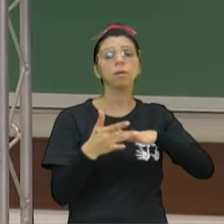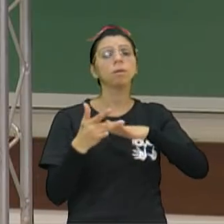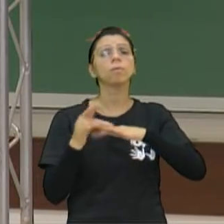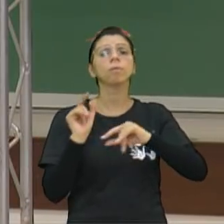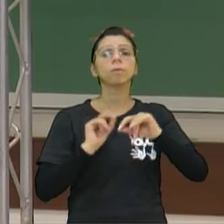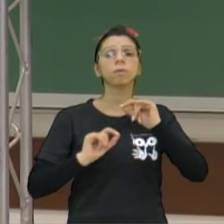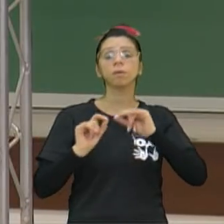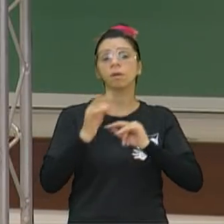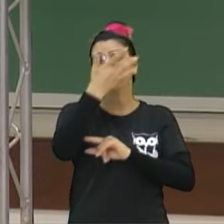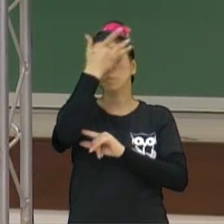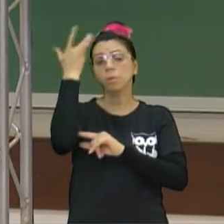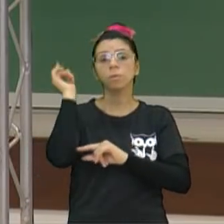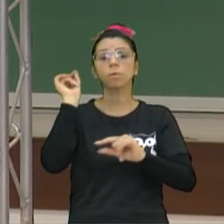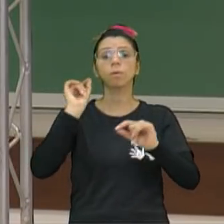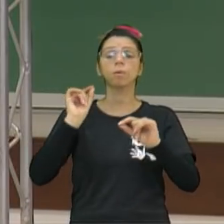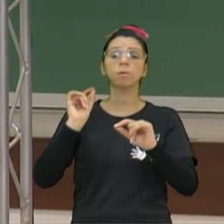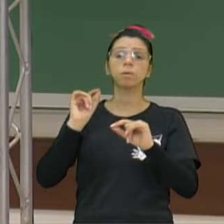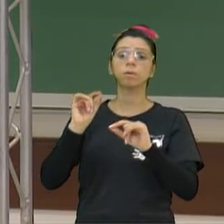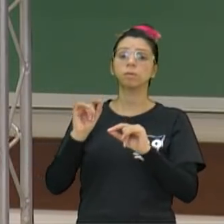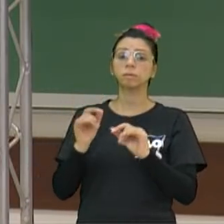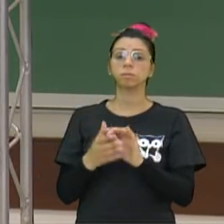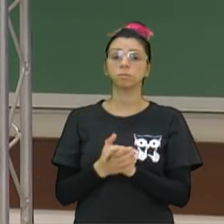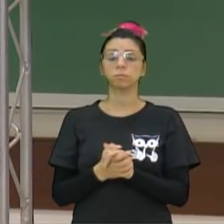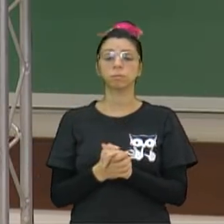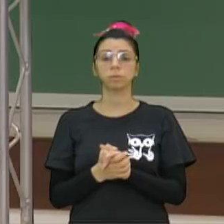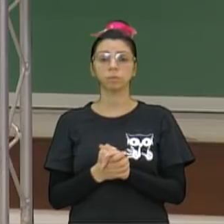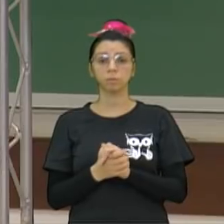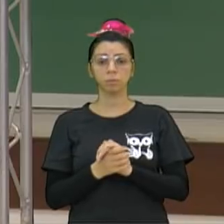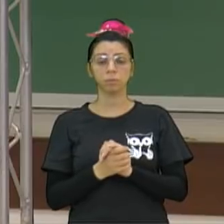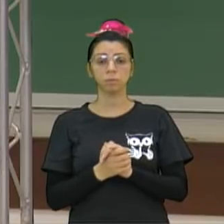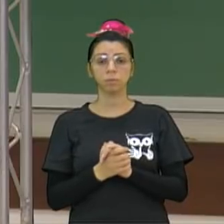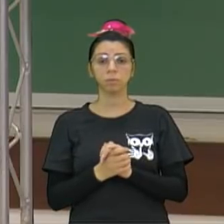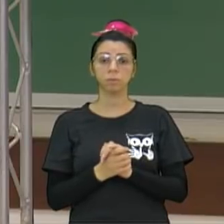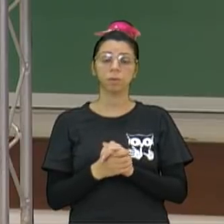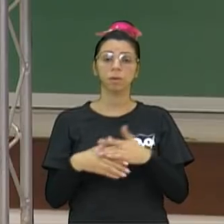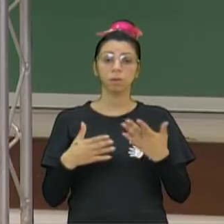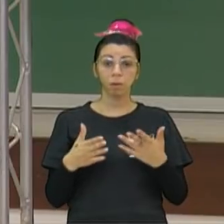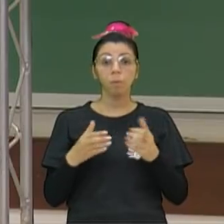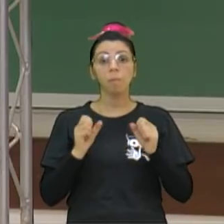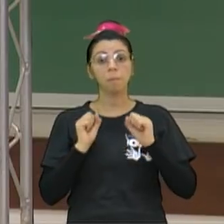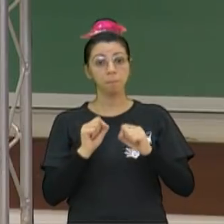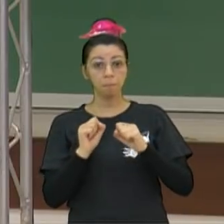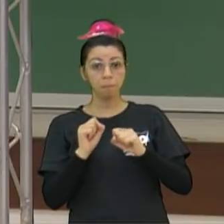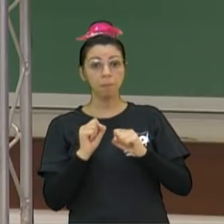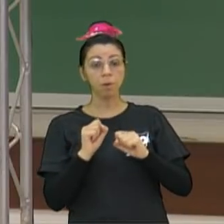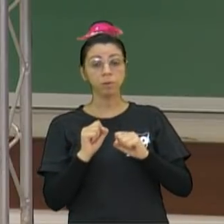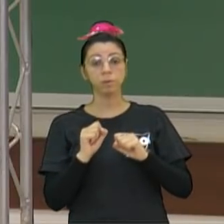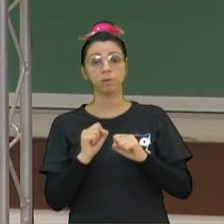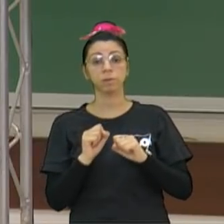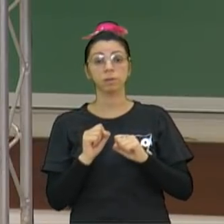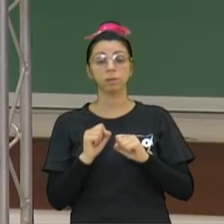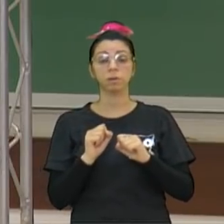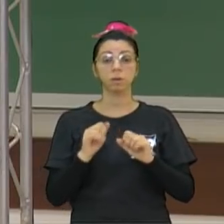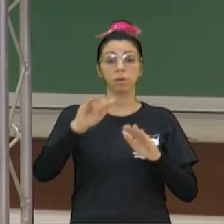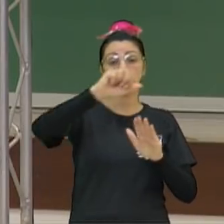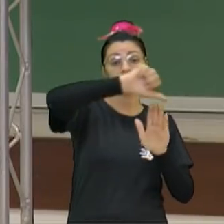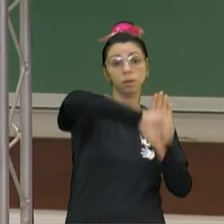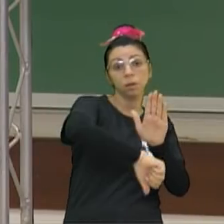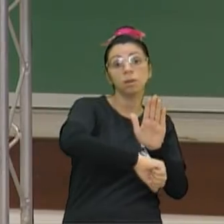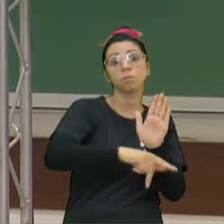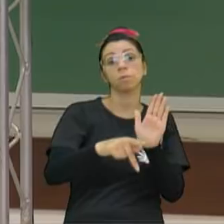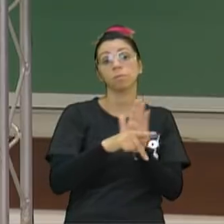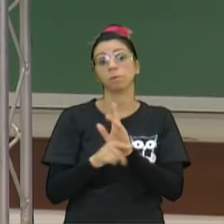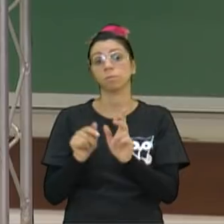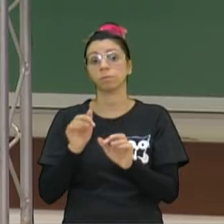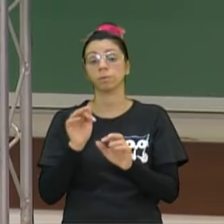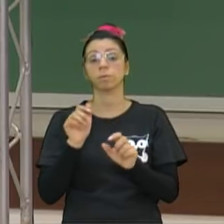pessoas acabarem, às vezes, cometendo ações consideradas infracionais, cometendo às vezes crimes cibernéticos